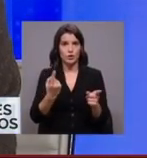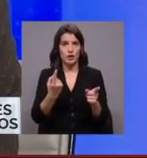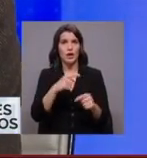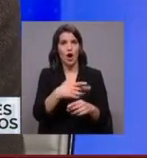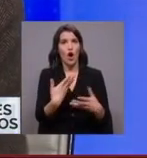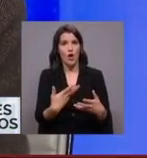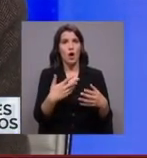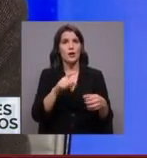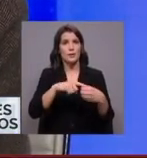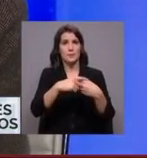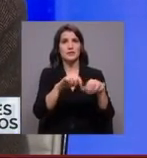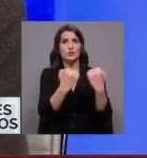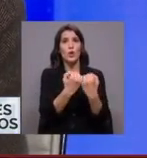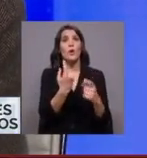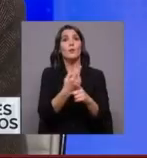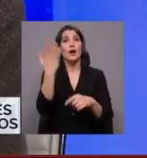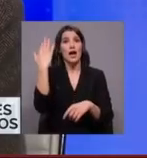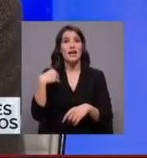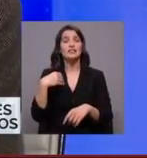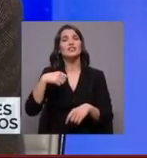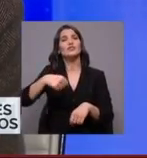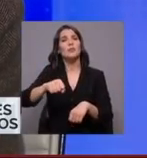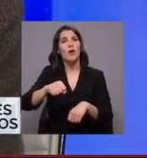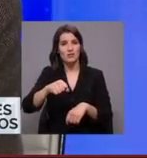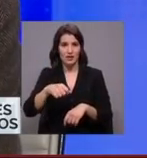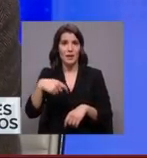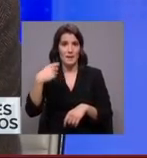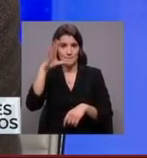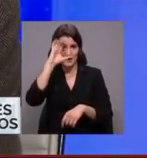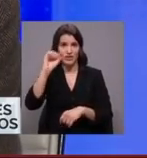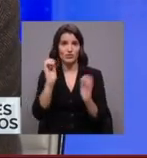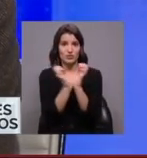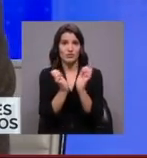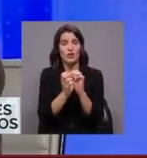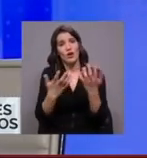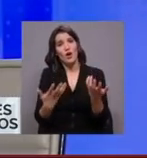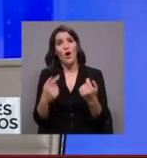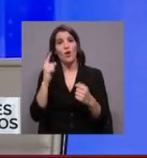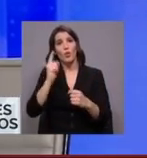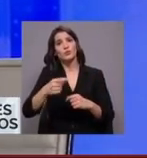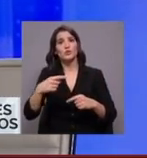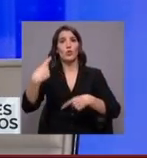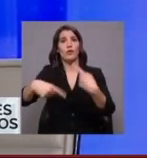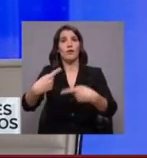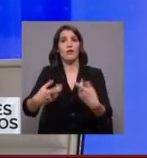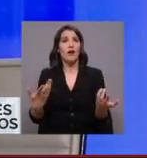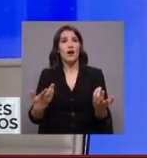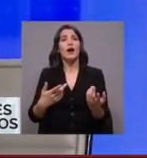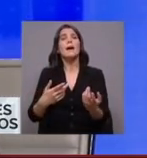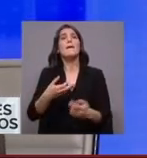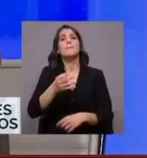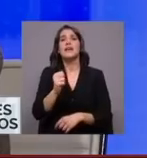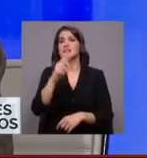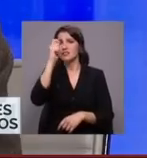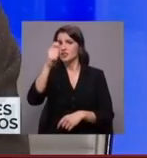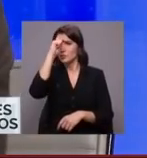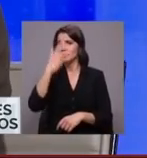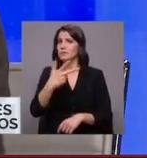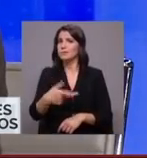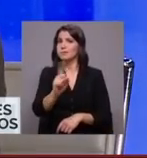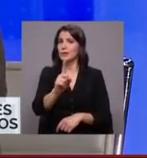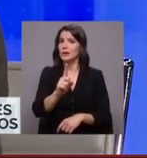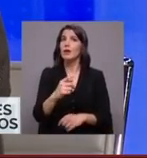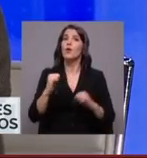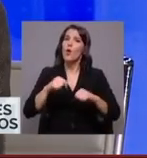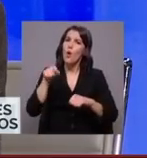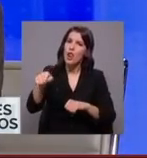Consul o Rui Pedro Mota Soares ministro da Segurança Social e do trabalho e passou a estivesse atenção que nem sempre é respeitado o parte do seu like Aqui estamos de acordo